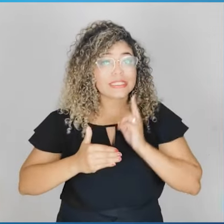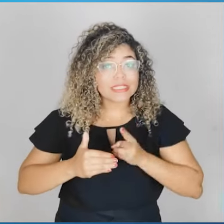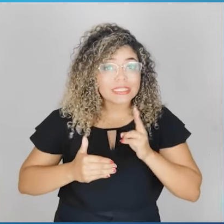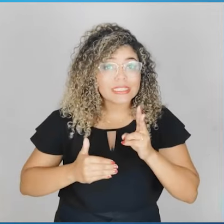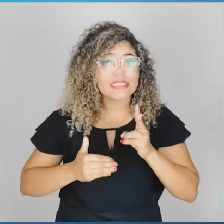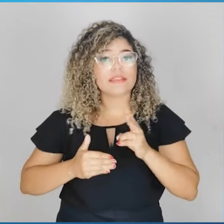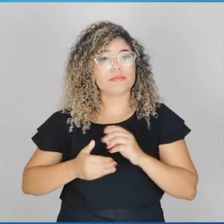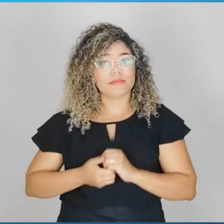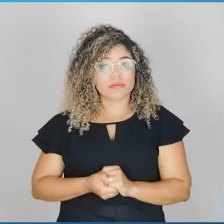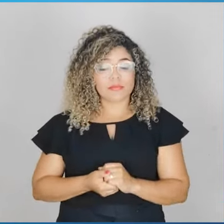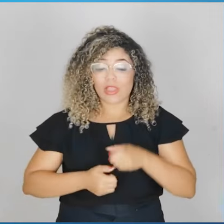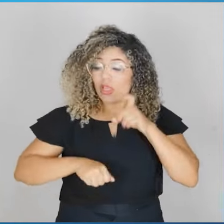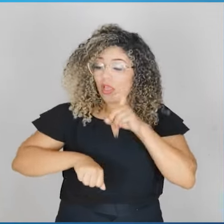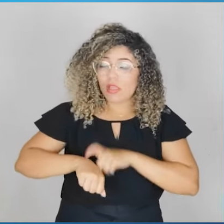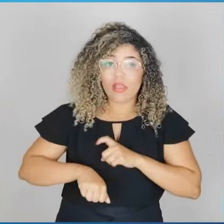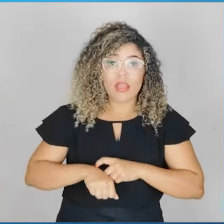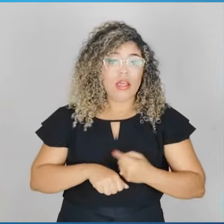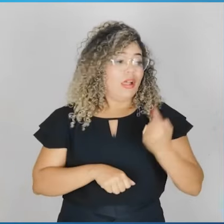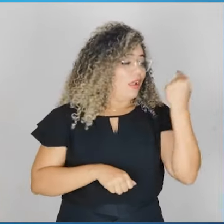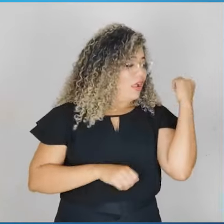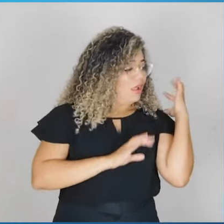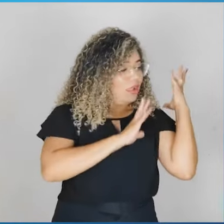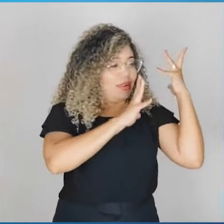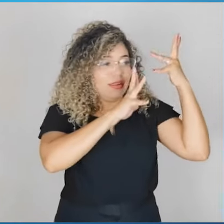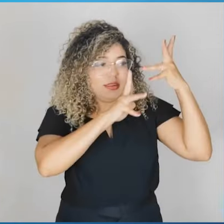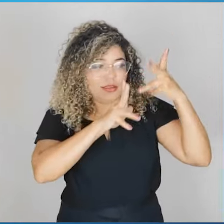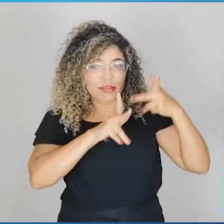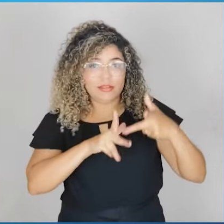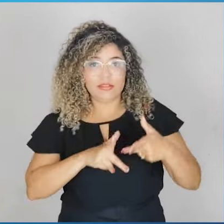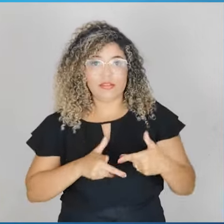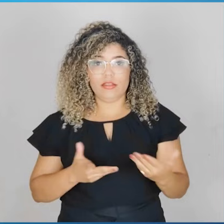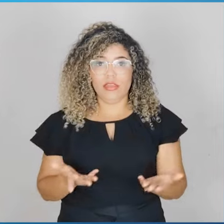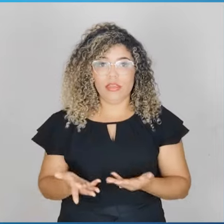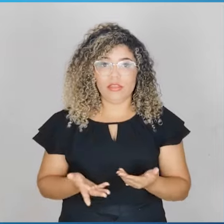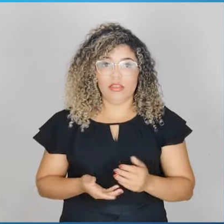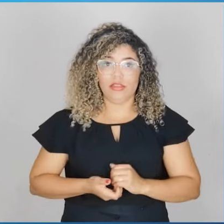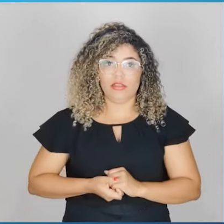sendo formadas a todo tempo, desde a época em que a Terra se formou.